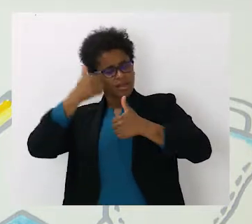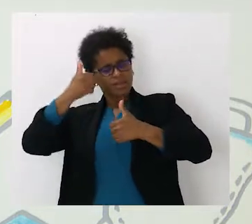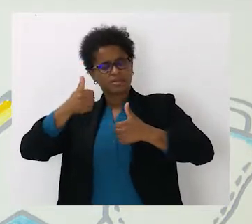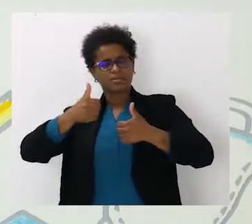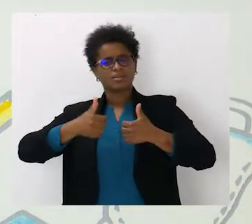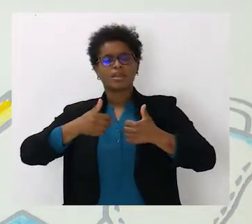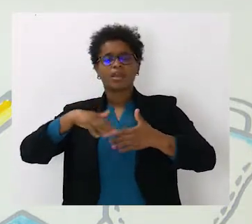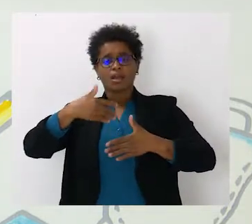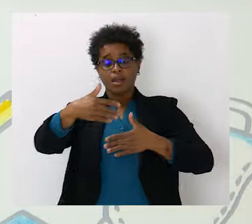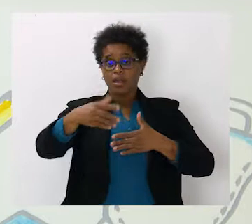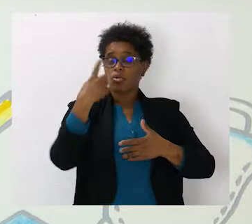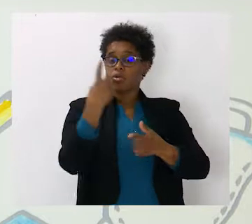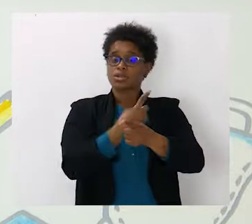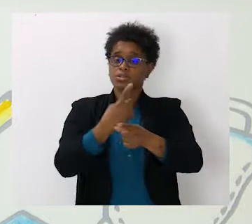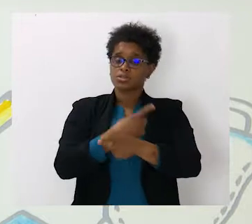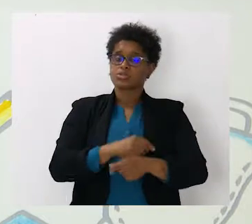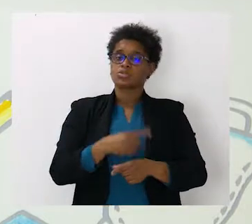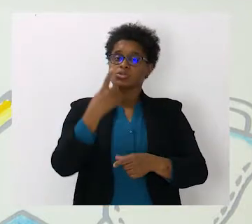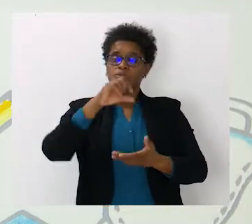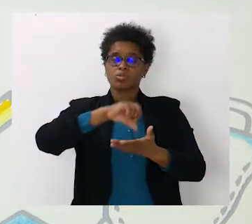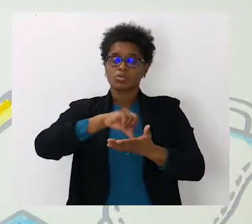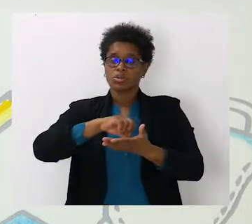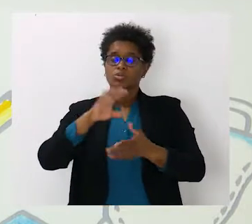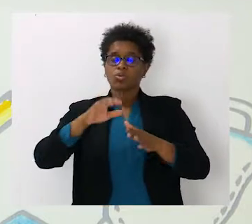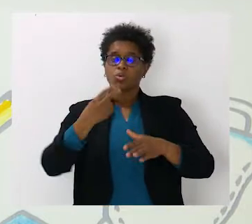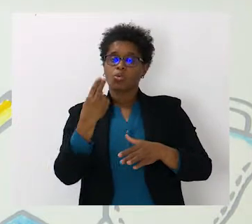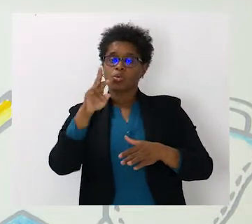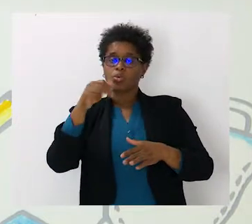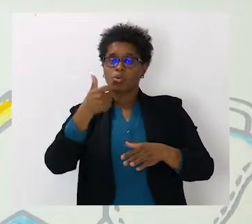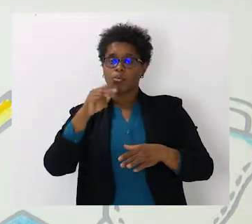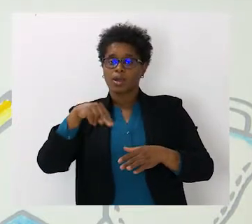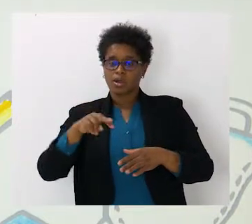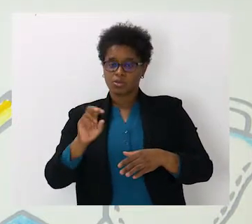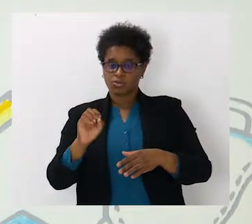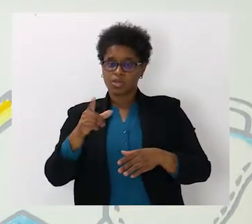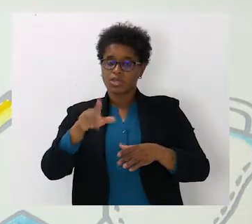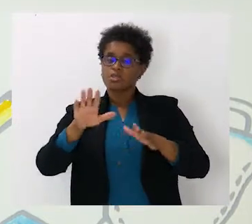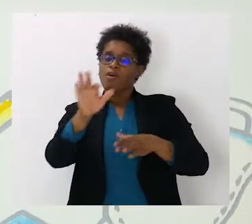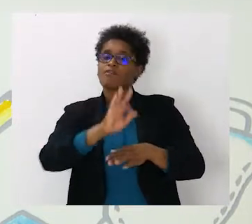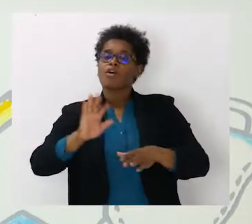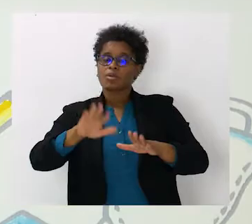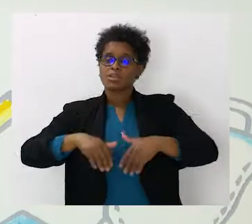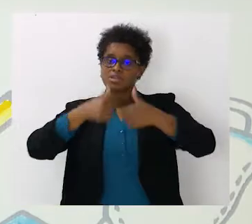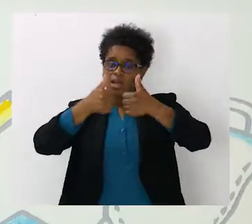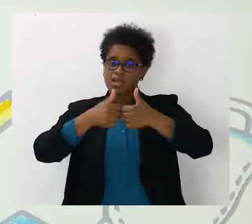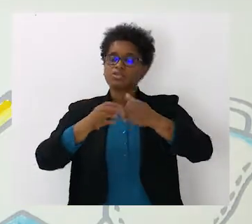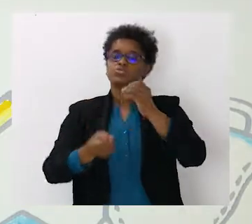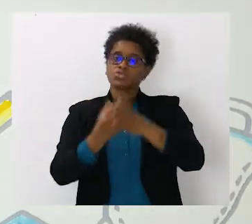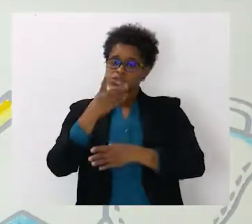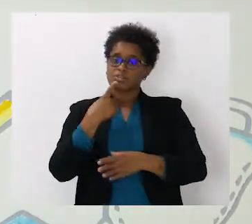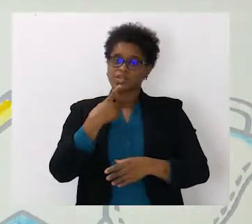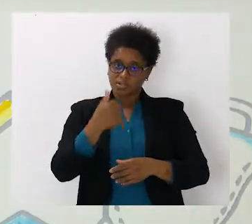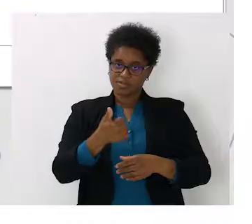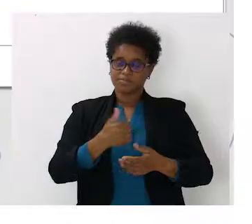ganhará uma característica de um meio ou de um centro urbano. É desta forma que as cidades surgiram, tá bom?